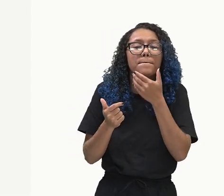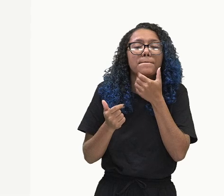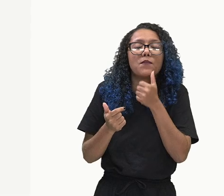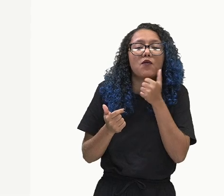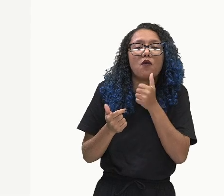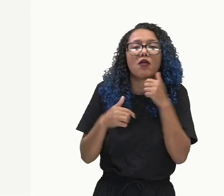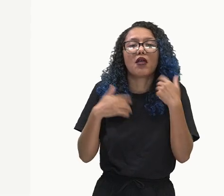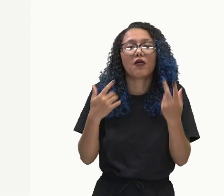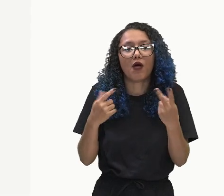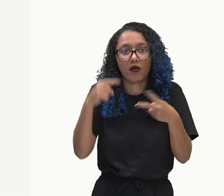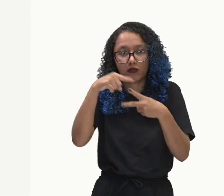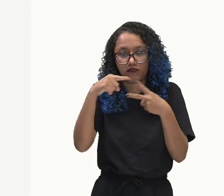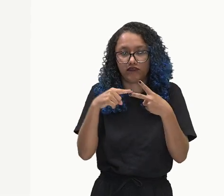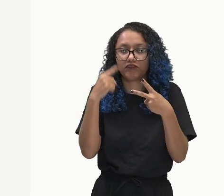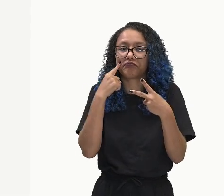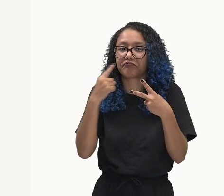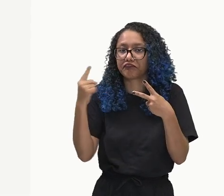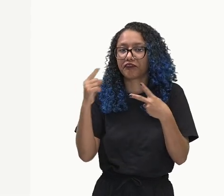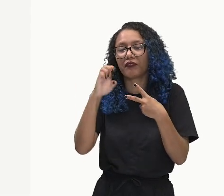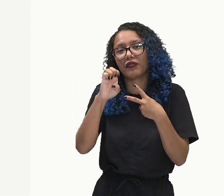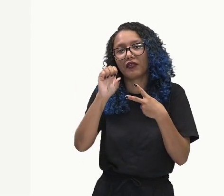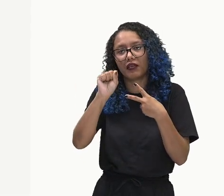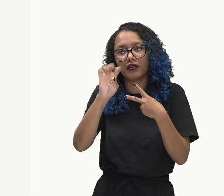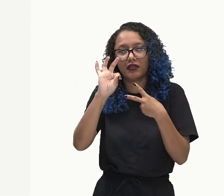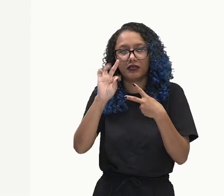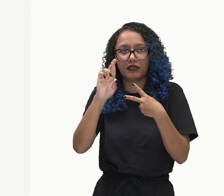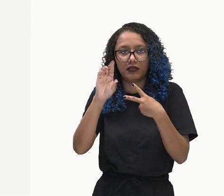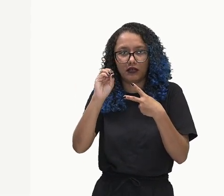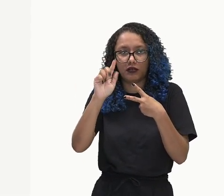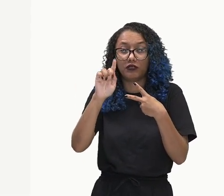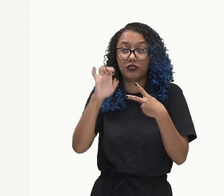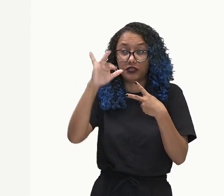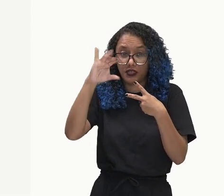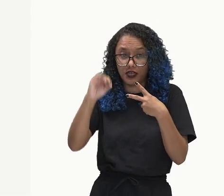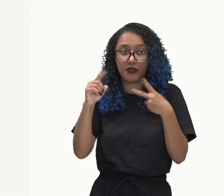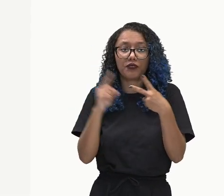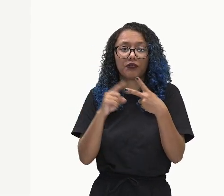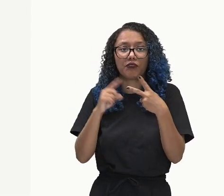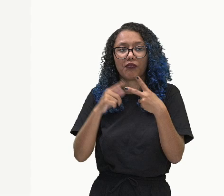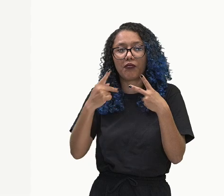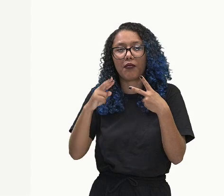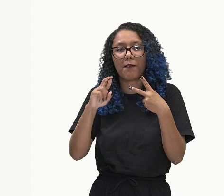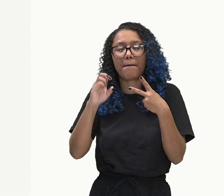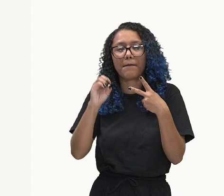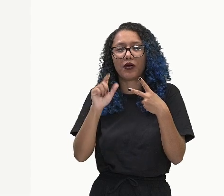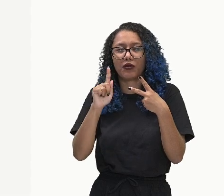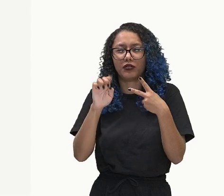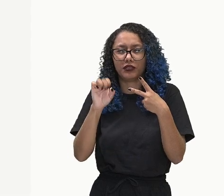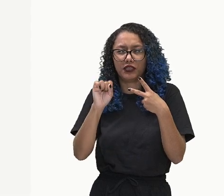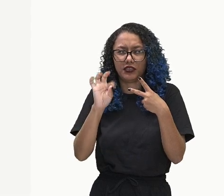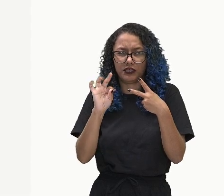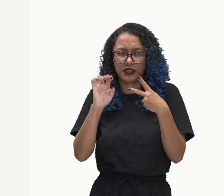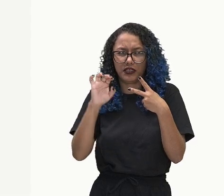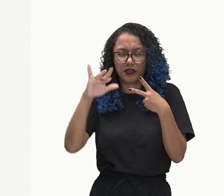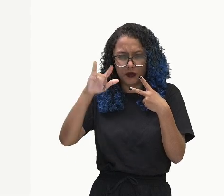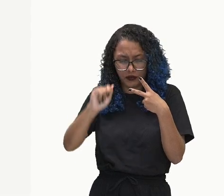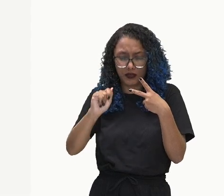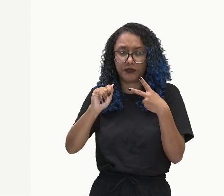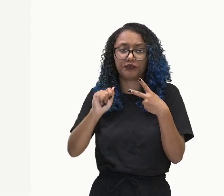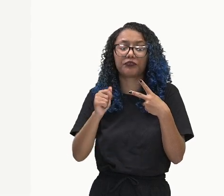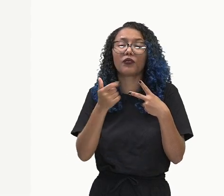evidente o estrogênio e a progesterona. Nós temos também aqui a trompa de falópio, que sempre são